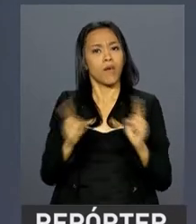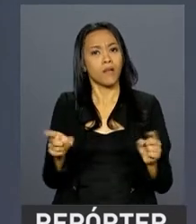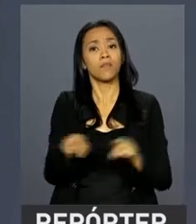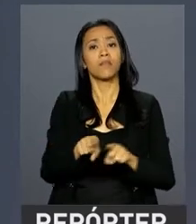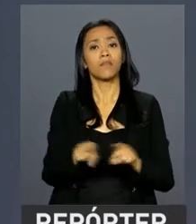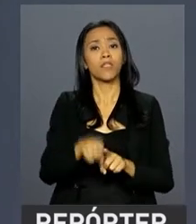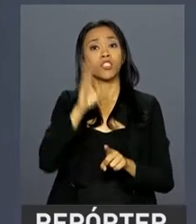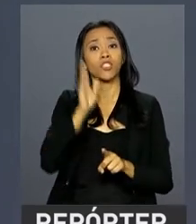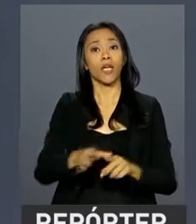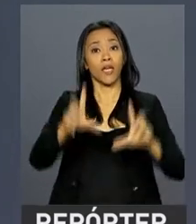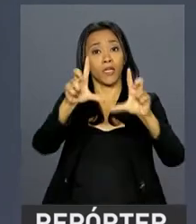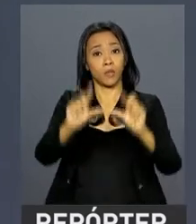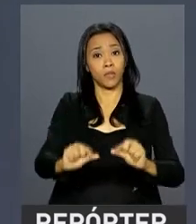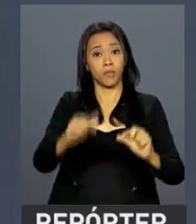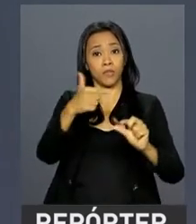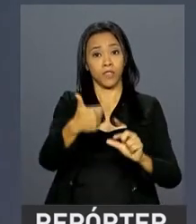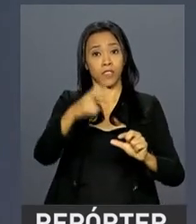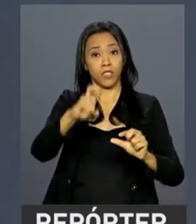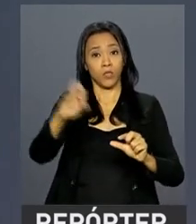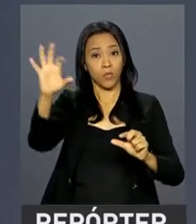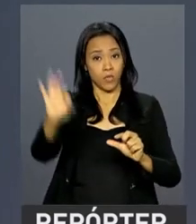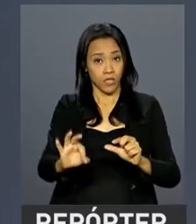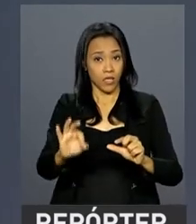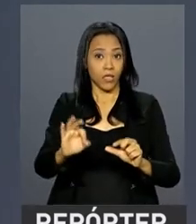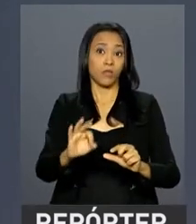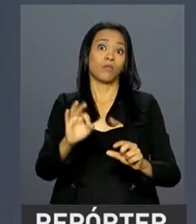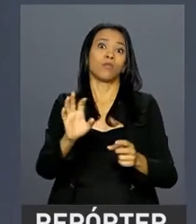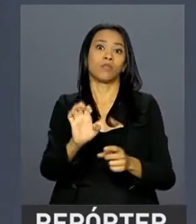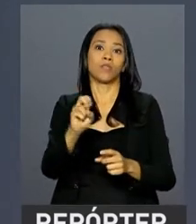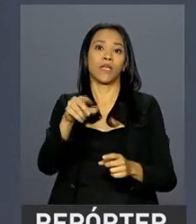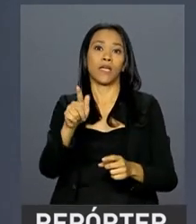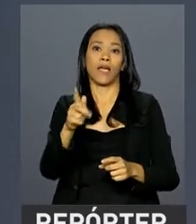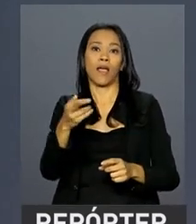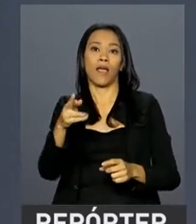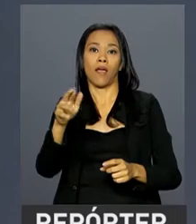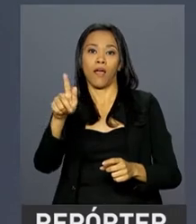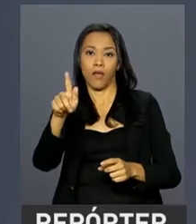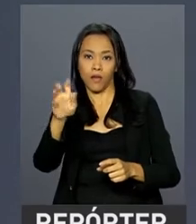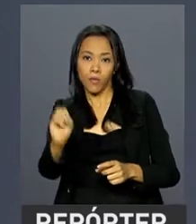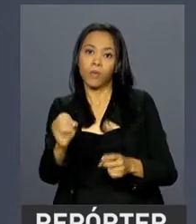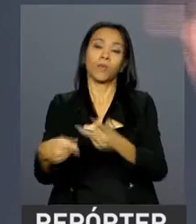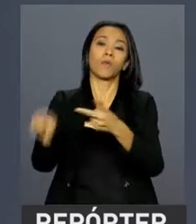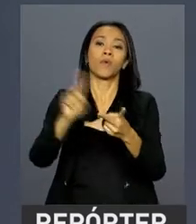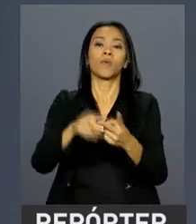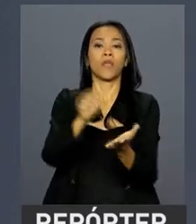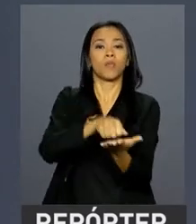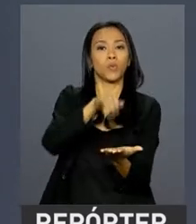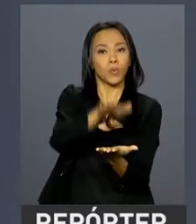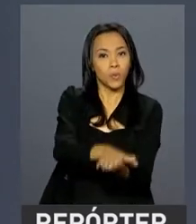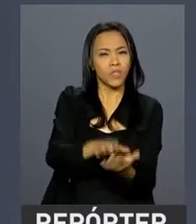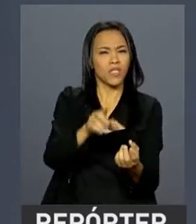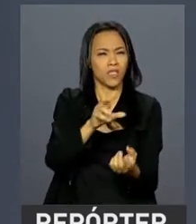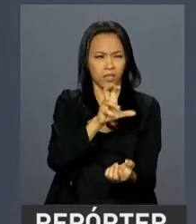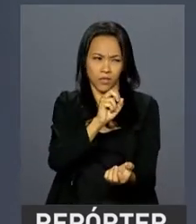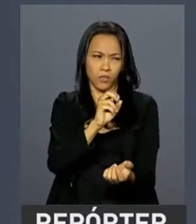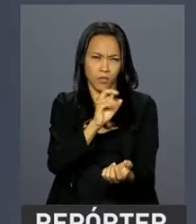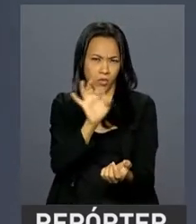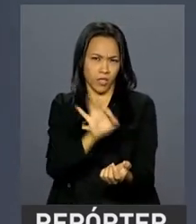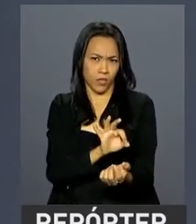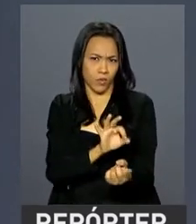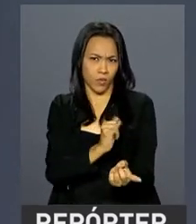reduzimos 25% dos encargos, reduzimos 25% da multa e 50%, não é?